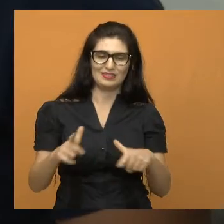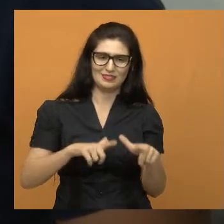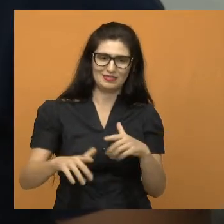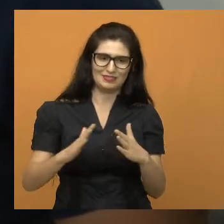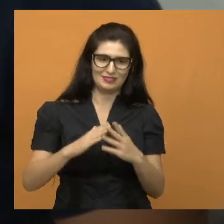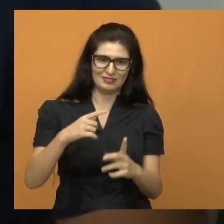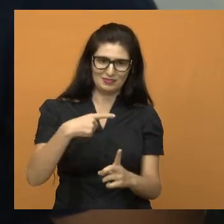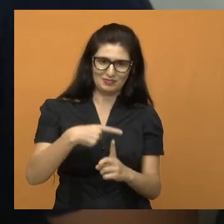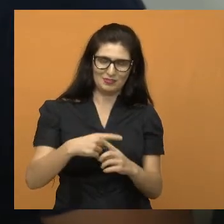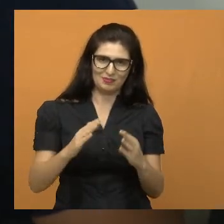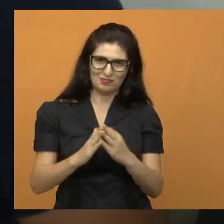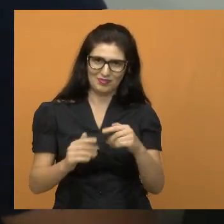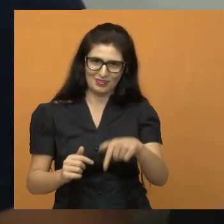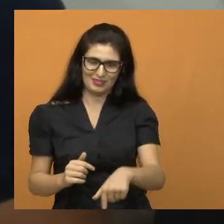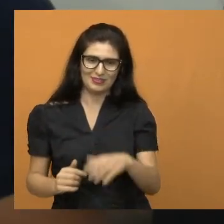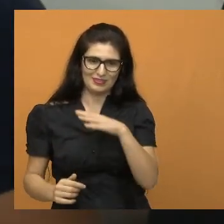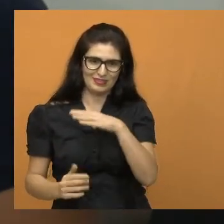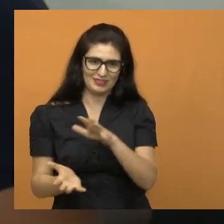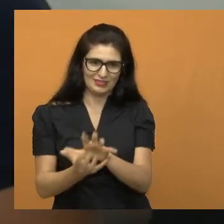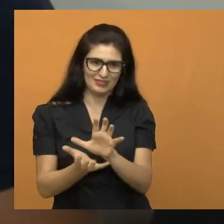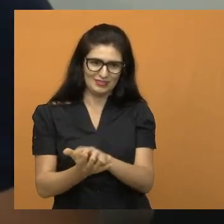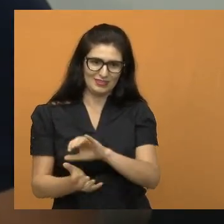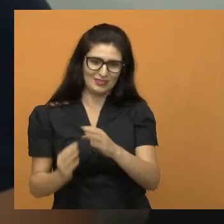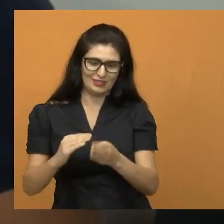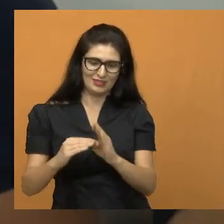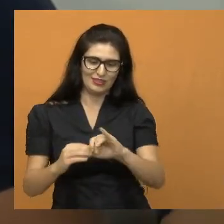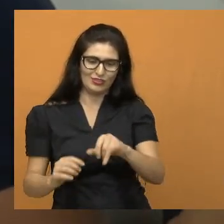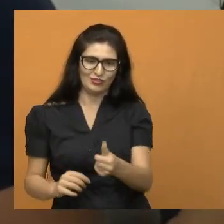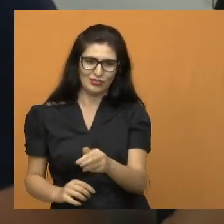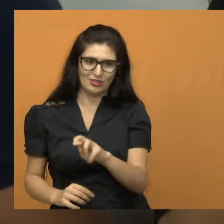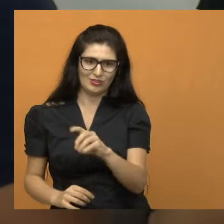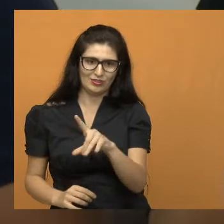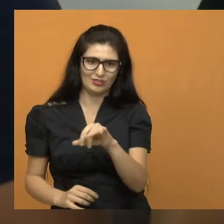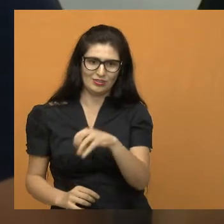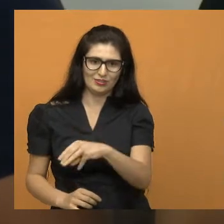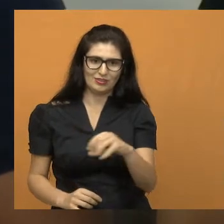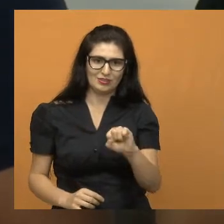Juventude, moradora aqui de Jacareí, do bairro Jardim Santa Maria.